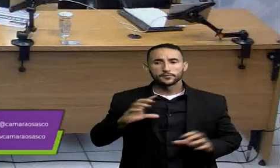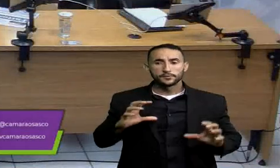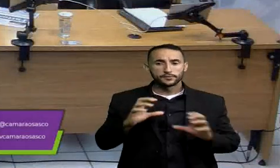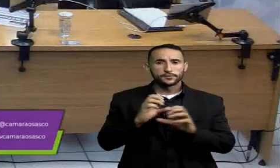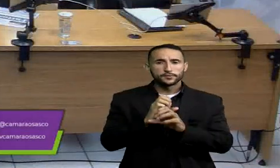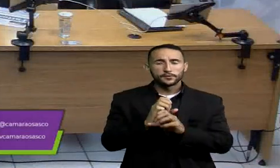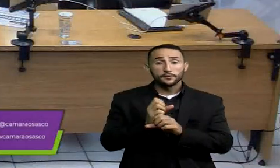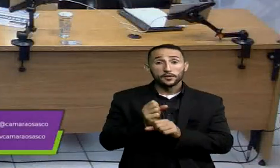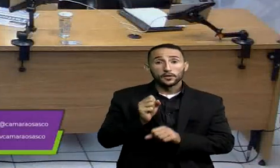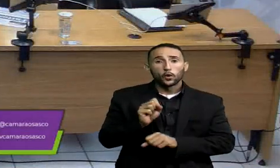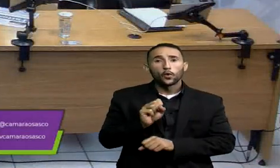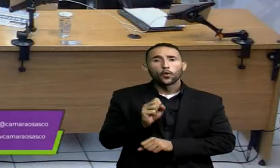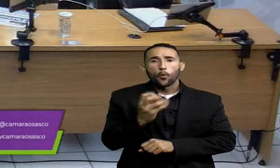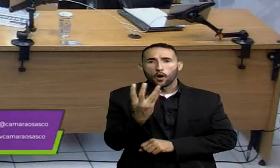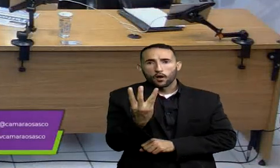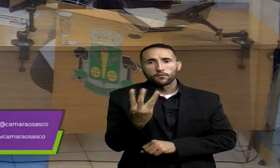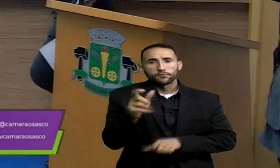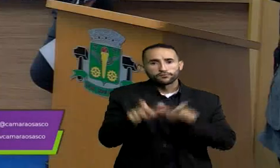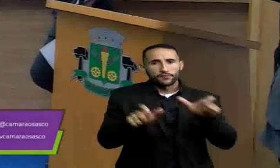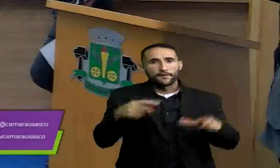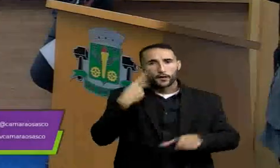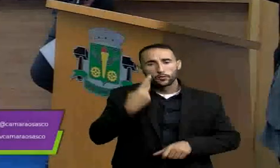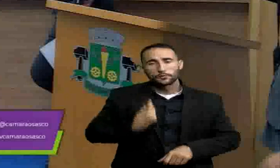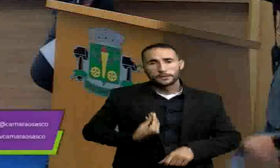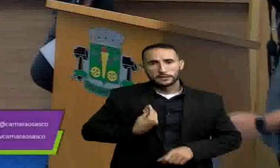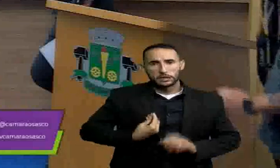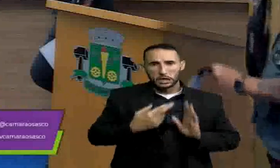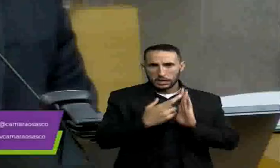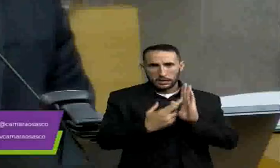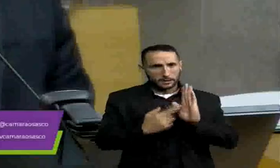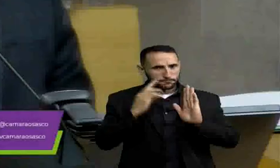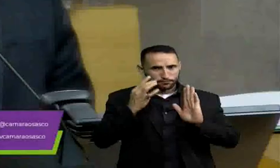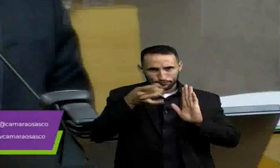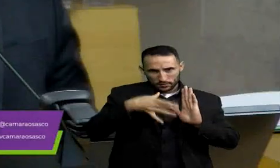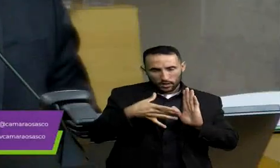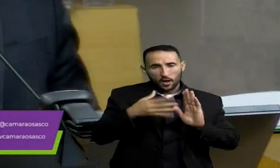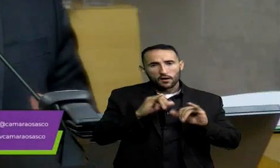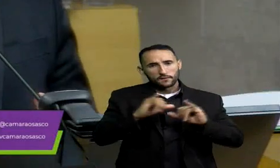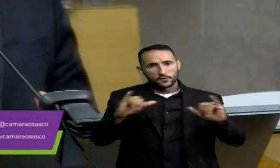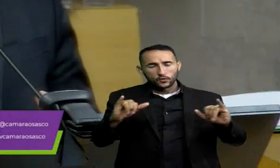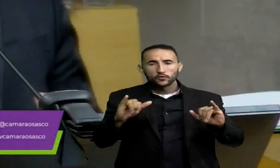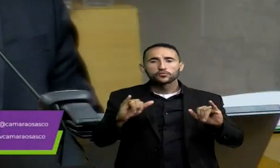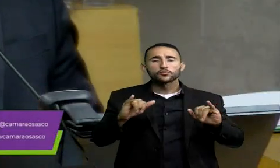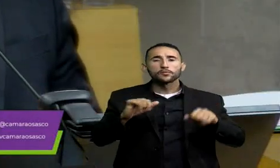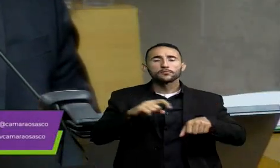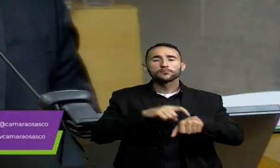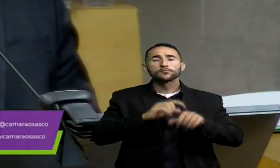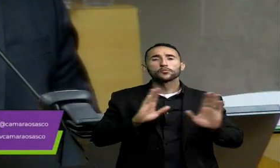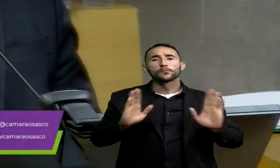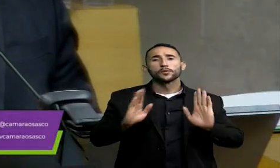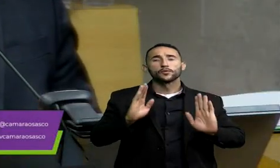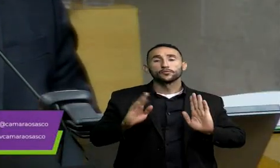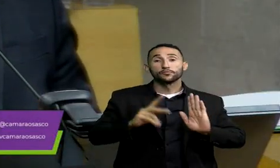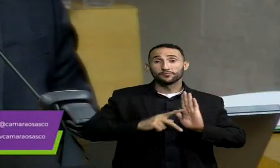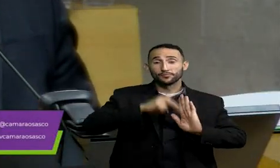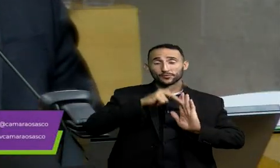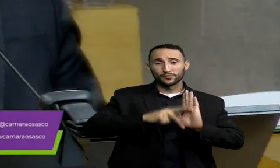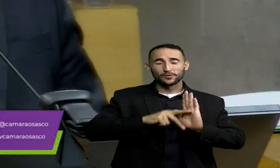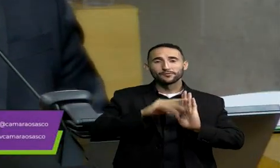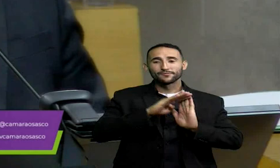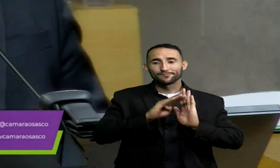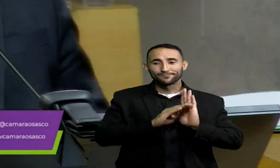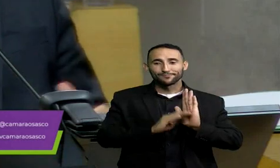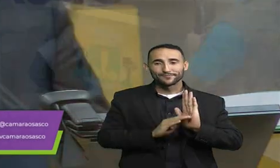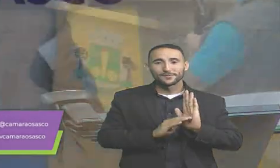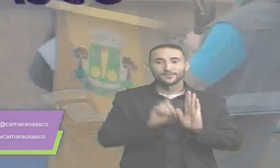encontram-se presentes quatro vereadores não havendo o número regimental declaro encerrada a sessão da Ordem do